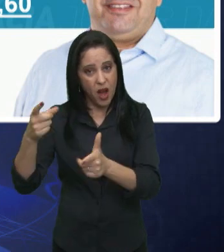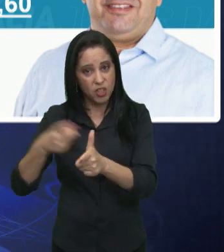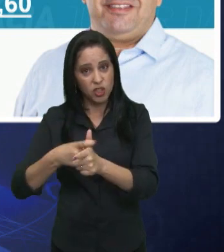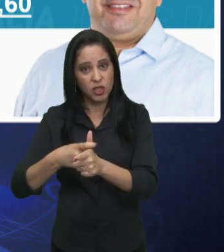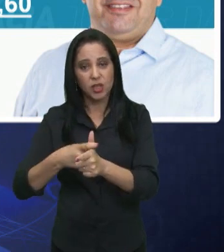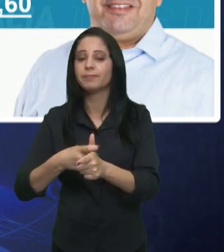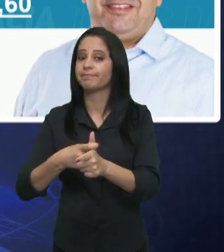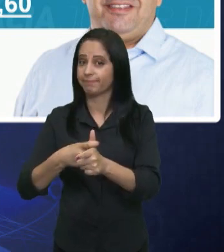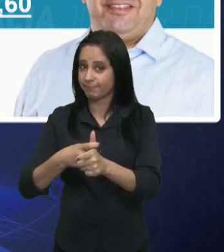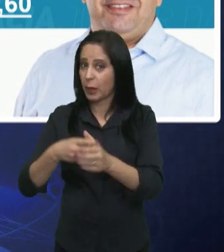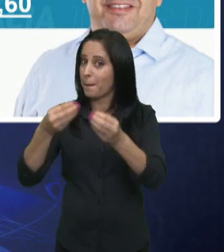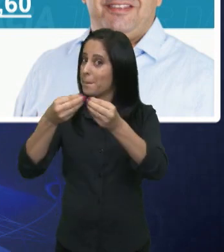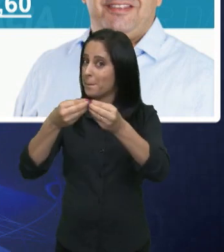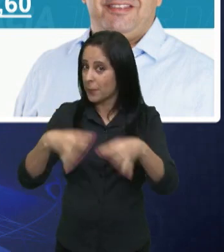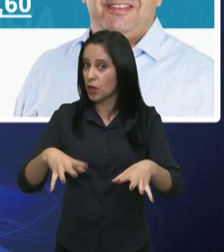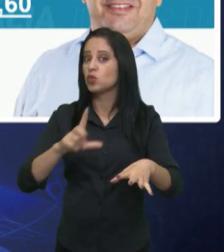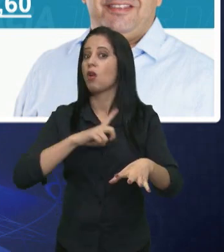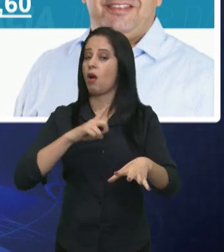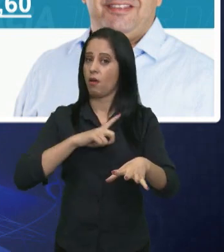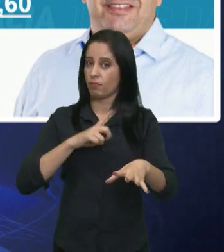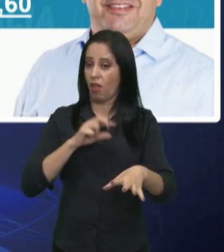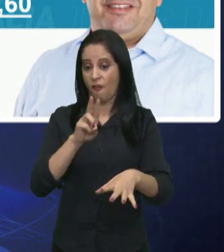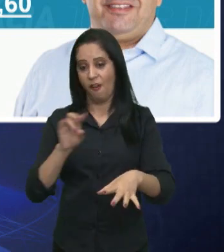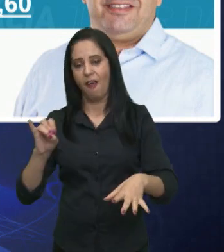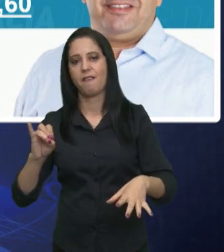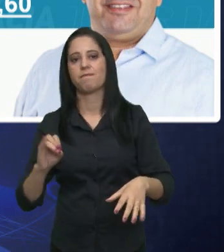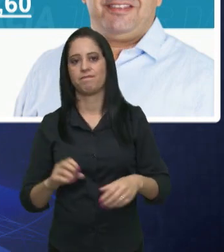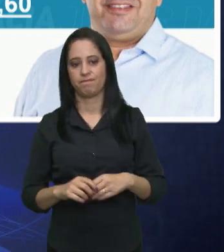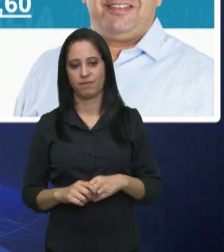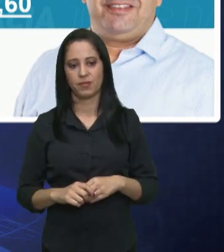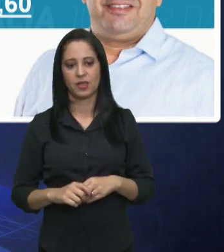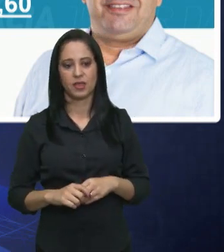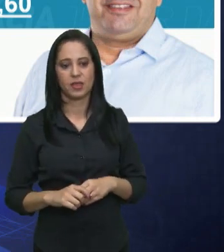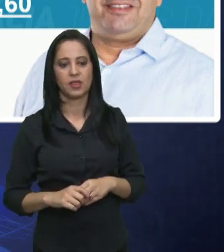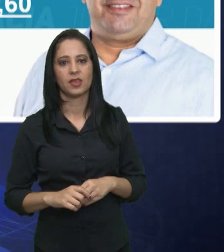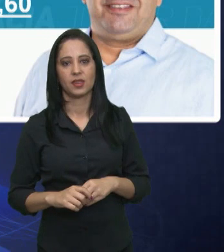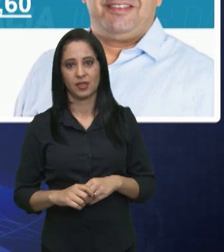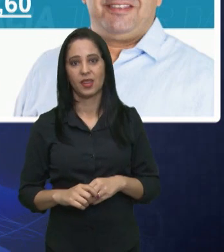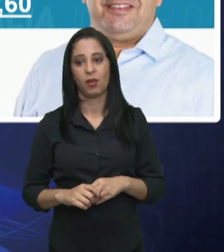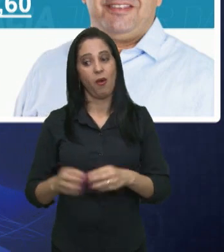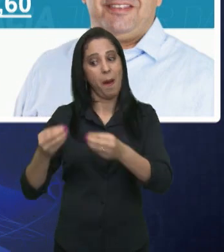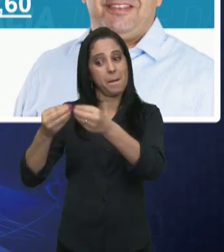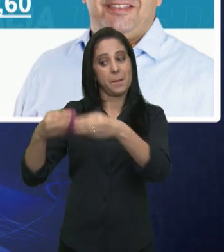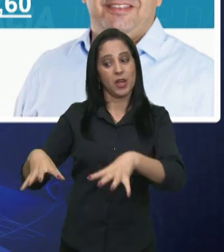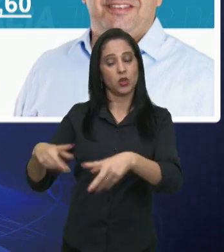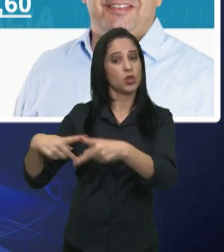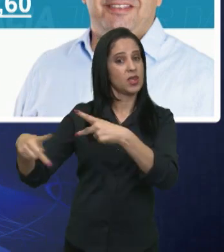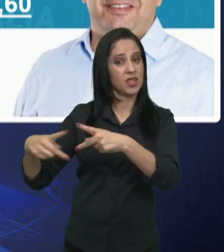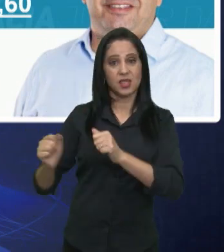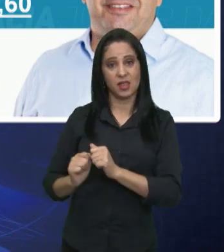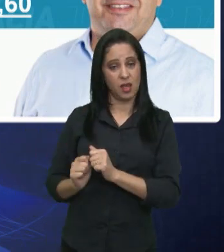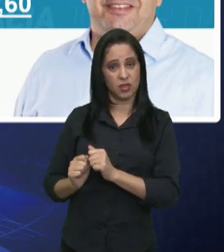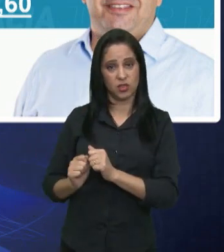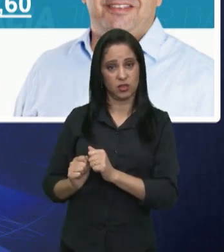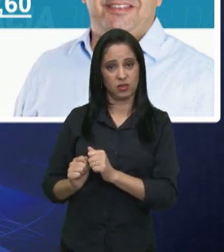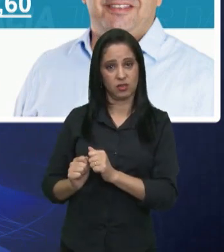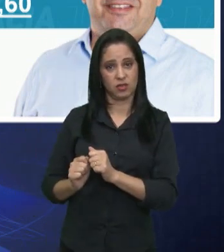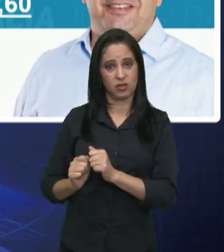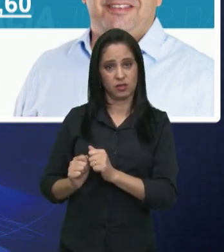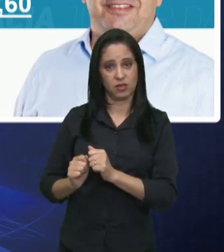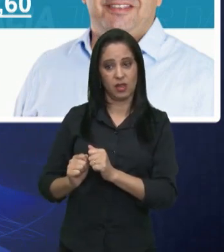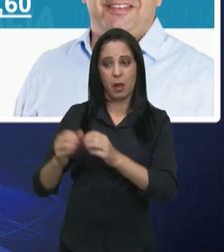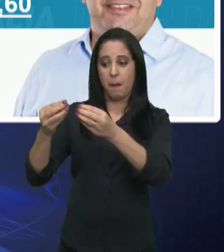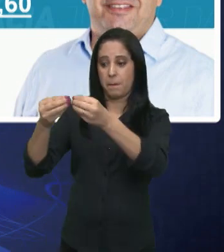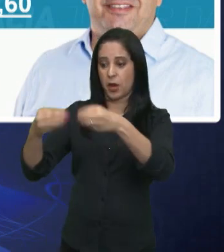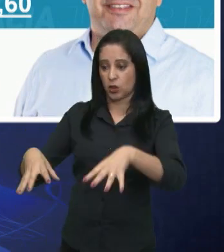acabou de falar aqui, que vai lesionar a cidade como um todo, não só o servidor.